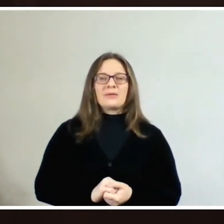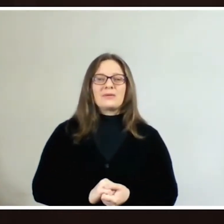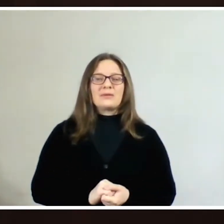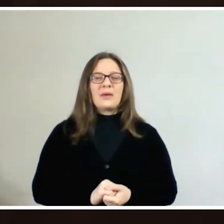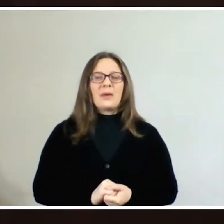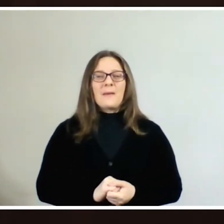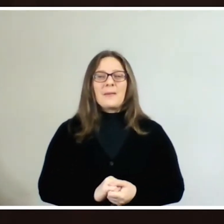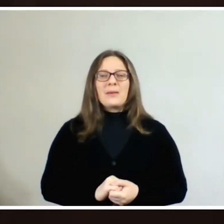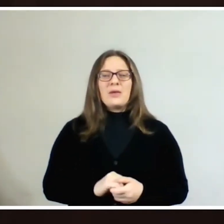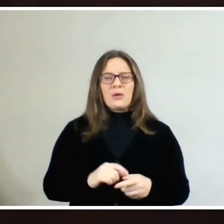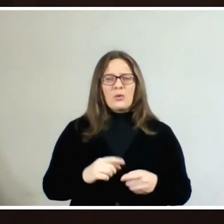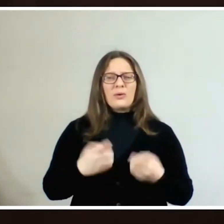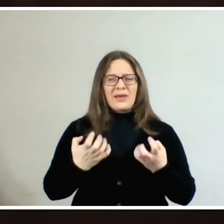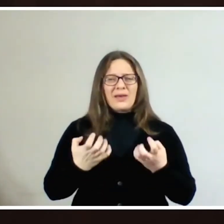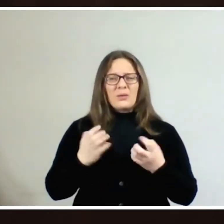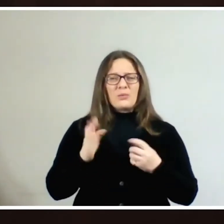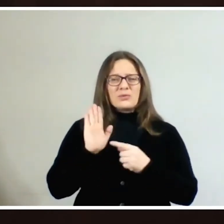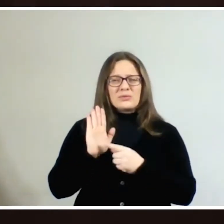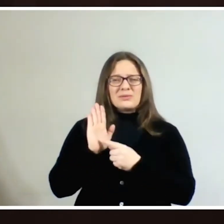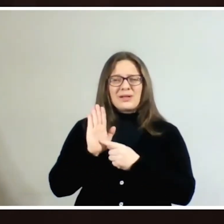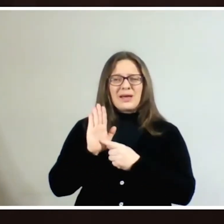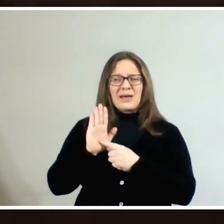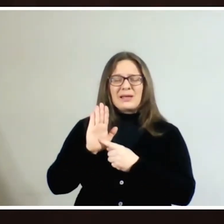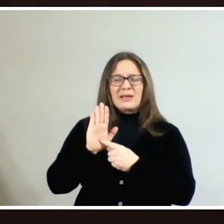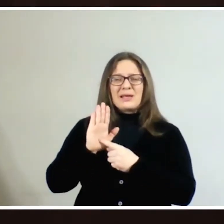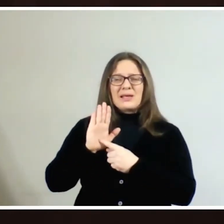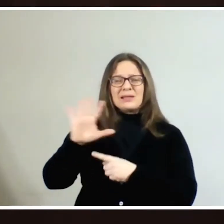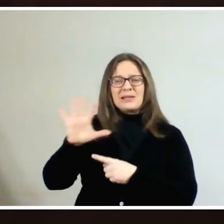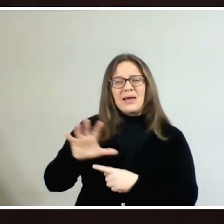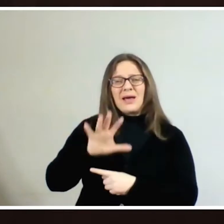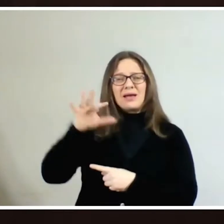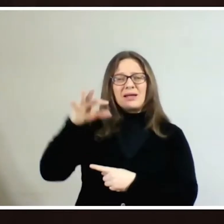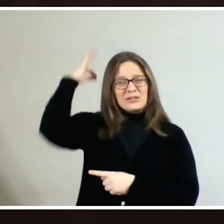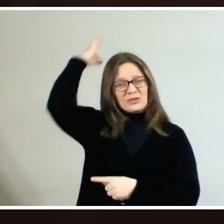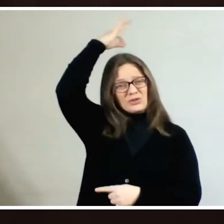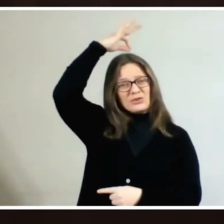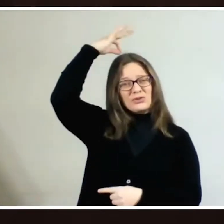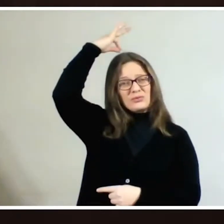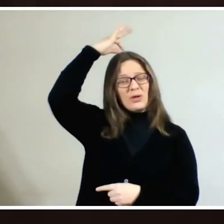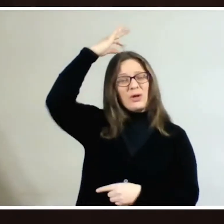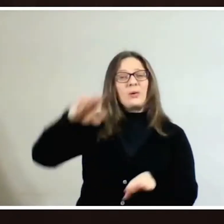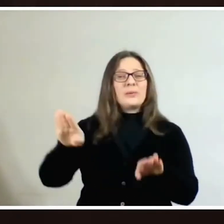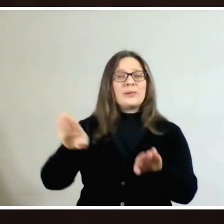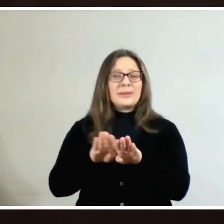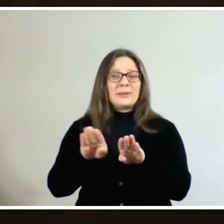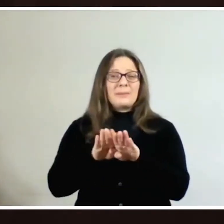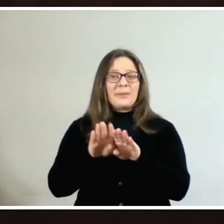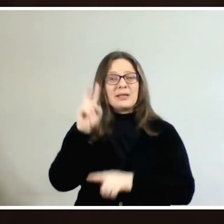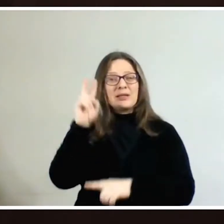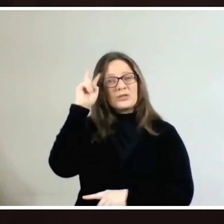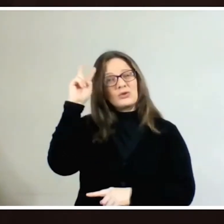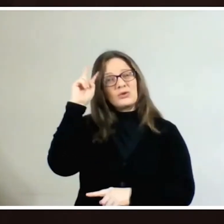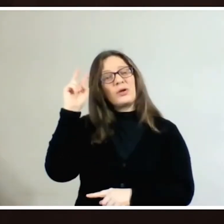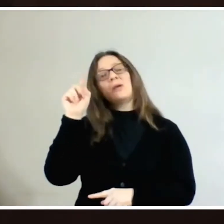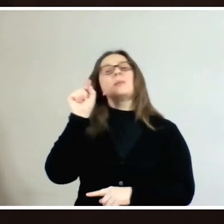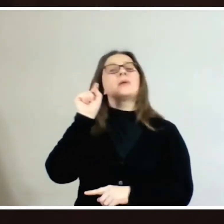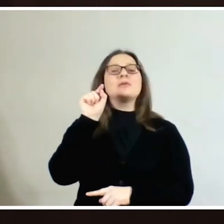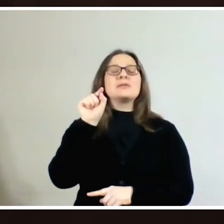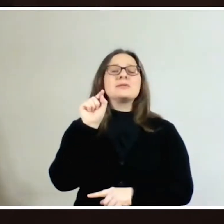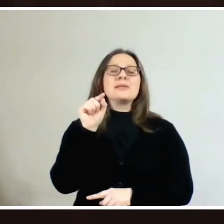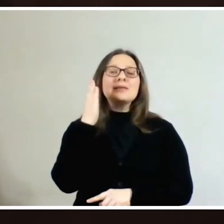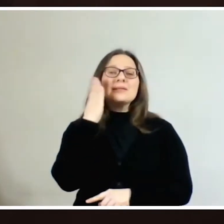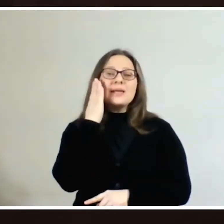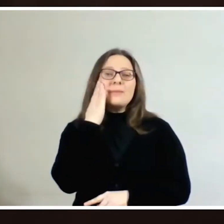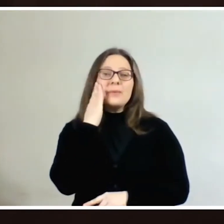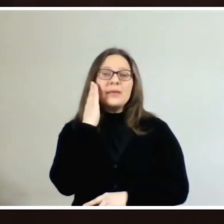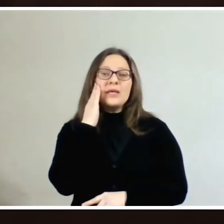espiritual, vou falar um pouco da parte espiritual, falar um pouco da parte histórica, para vocês conhecerem o contexto da época.